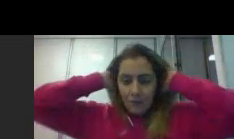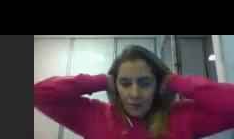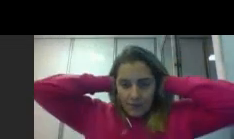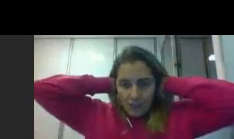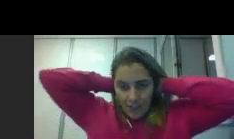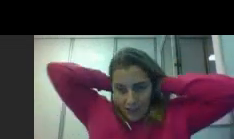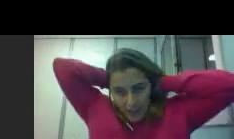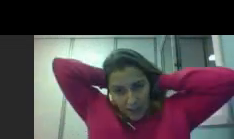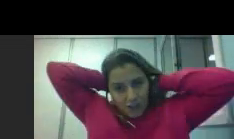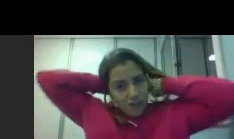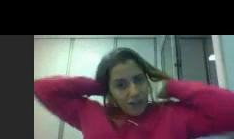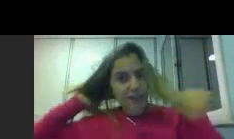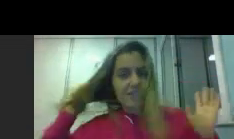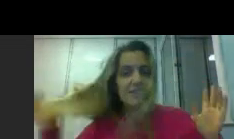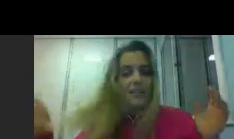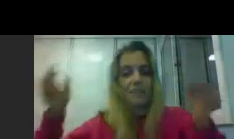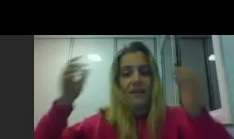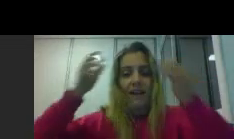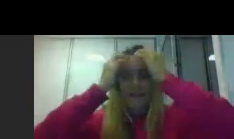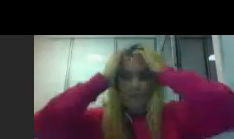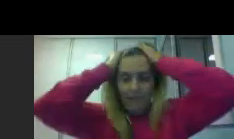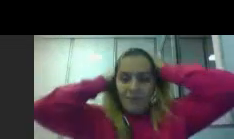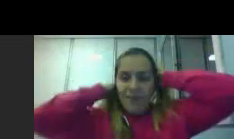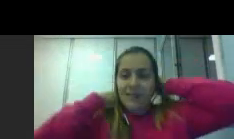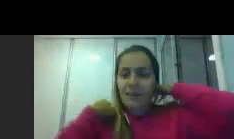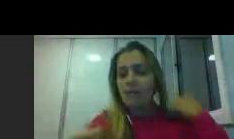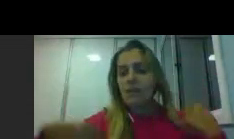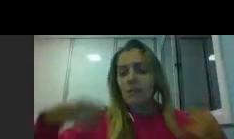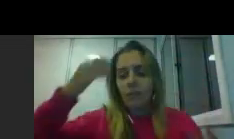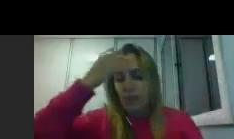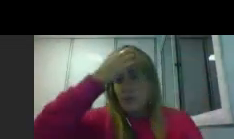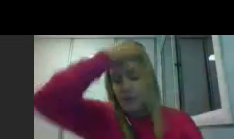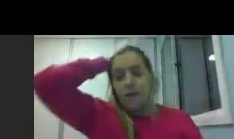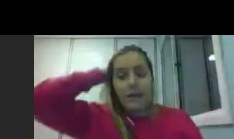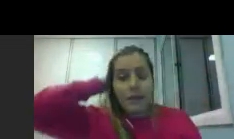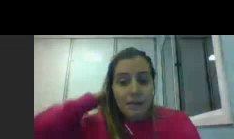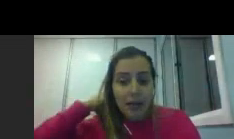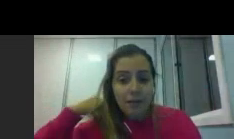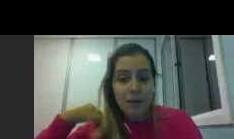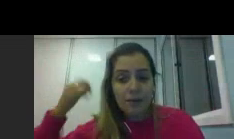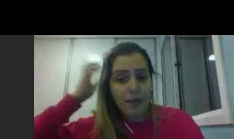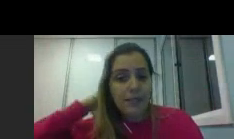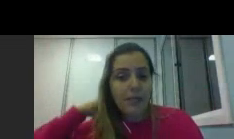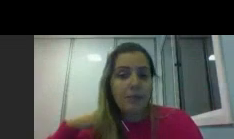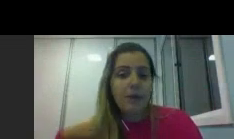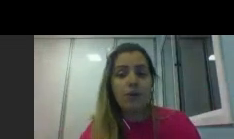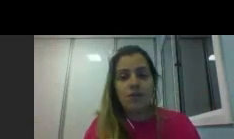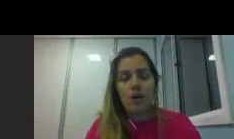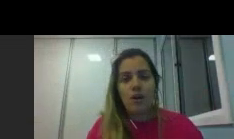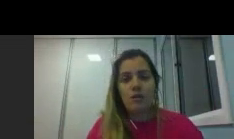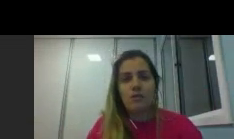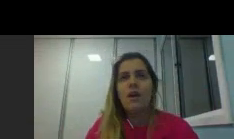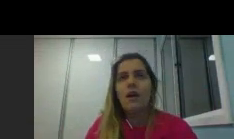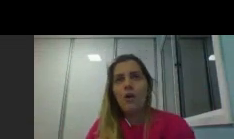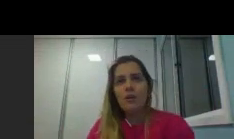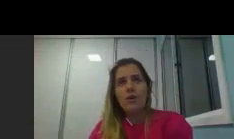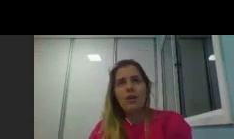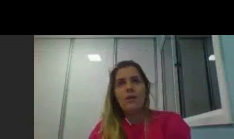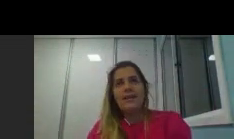ideia essa coisa de que gene recessivo é aquele que se manifesta menos na população. Nem sempre. Por exemplo, a cor dos